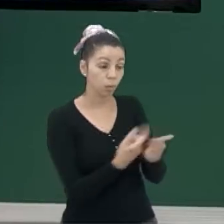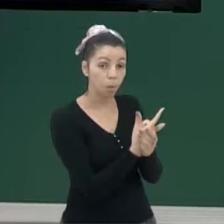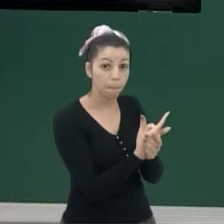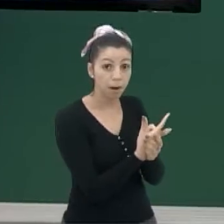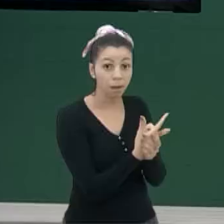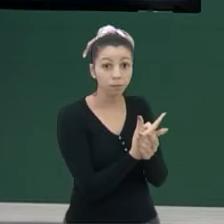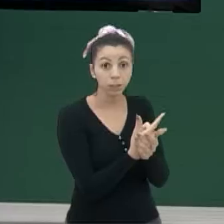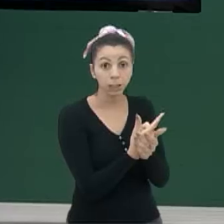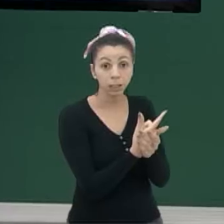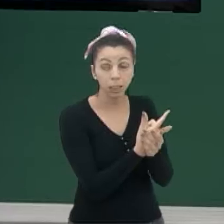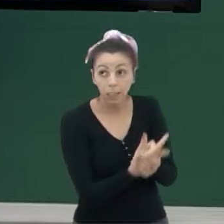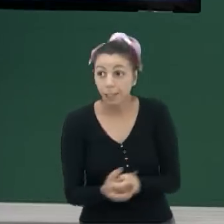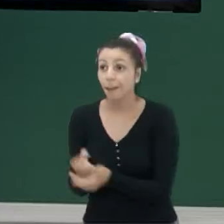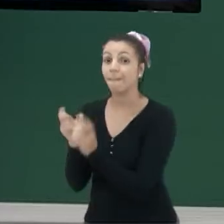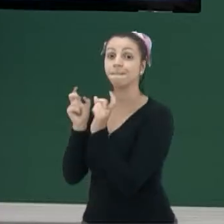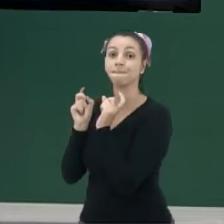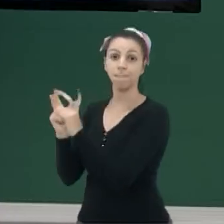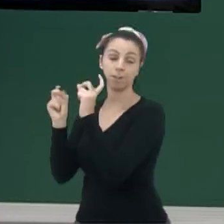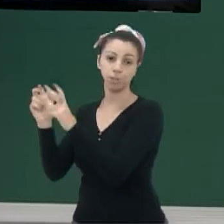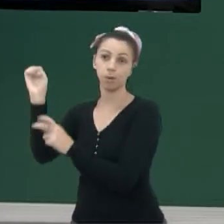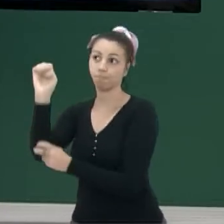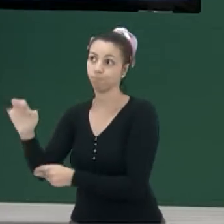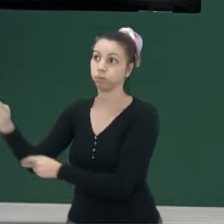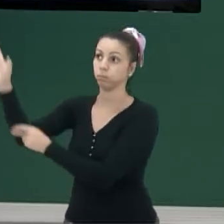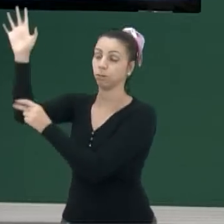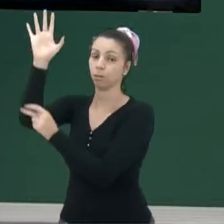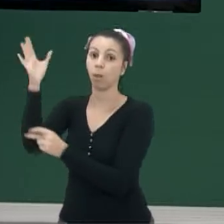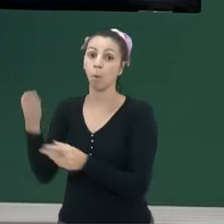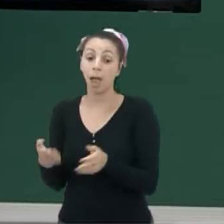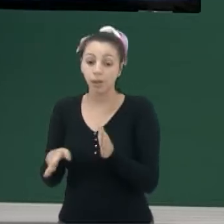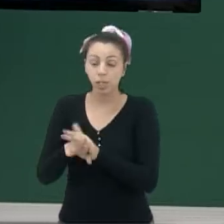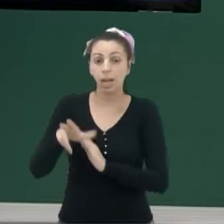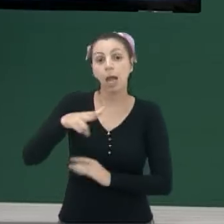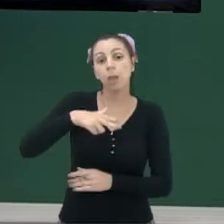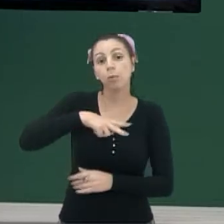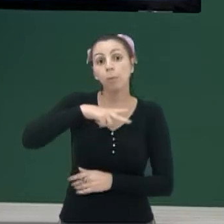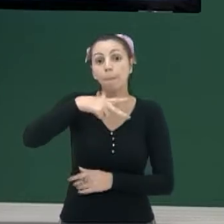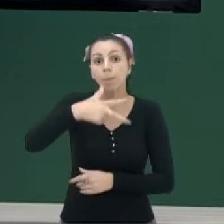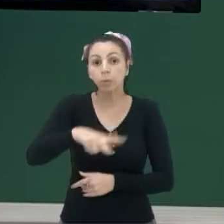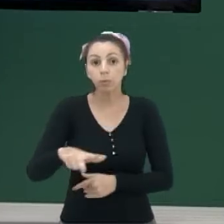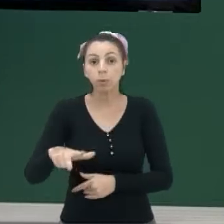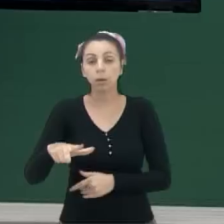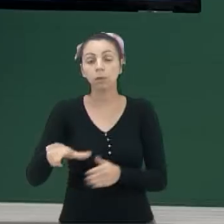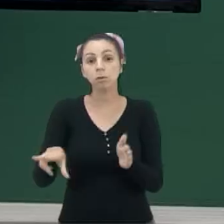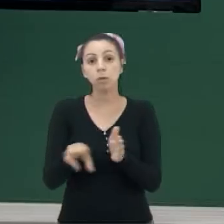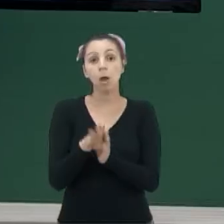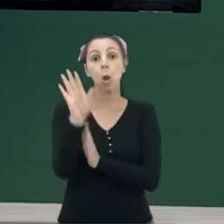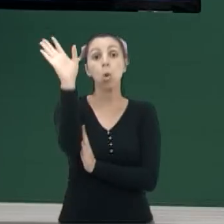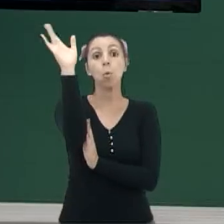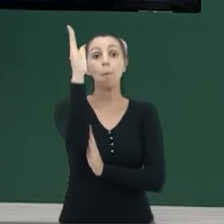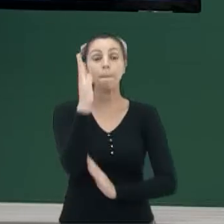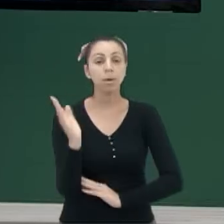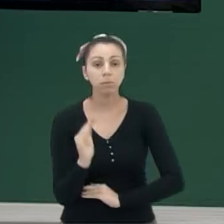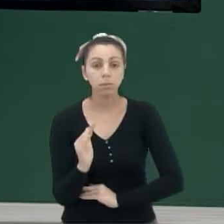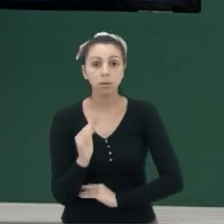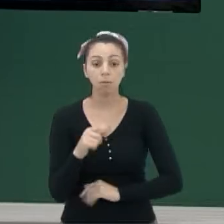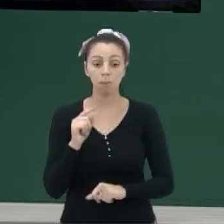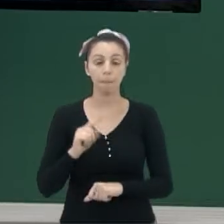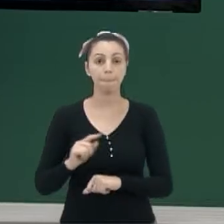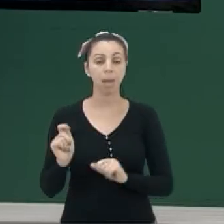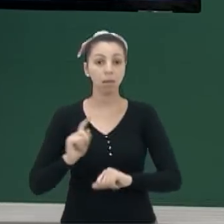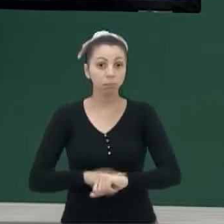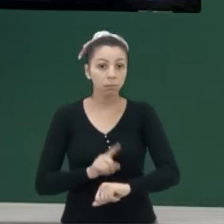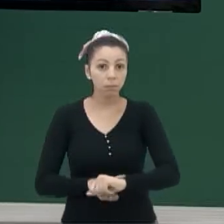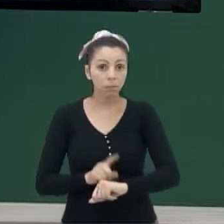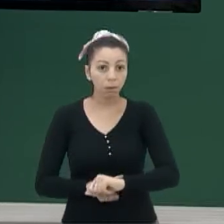território europeu. A chegada dos portugueses ao Brasil é uma questão de tempo agora. Logo, logo eles estão chegando ao Brasil. Então a gente